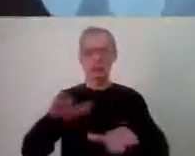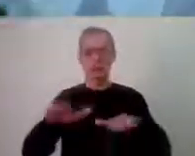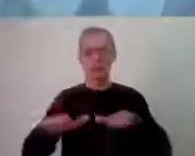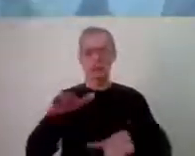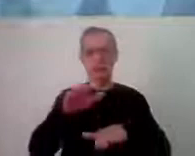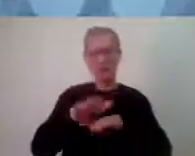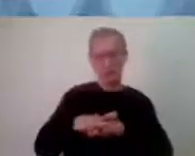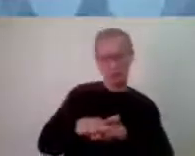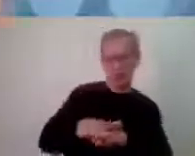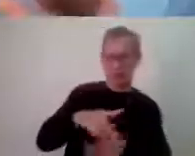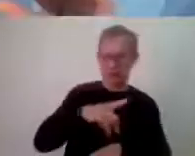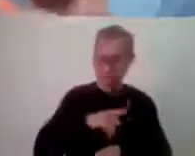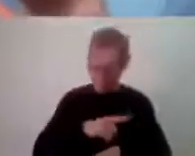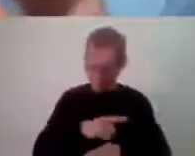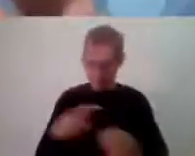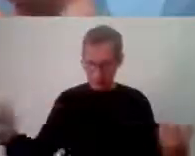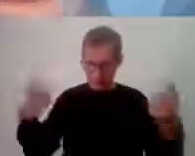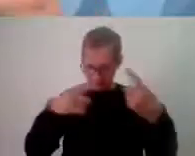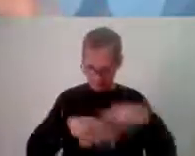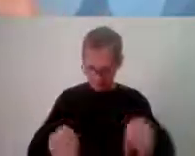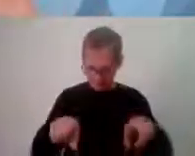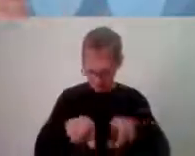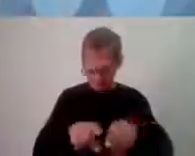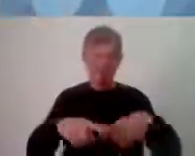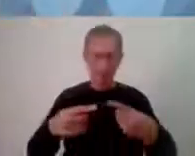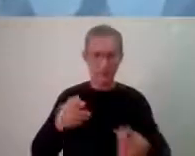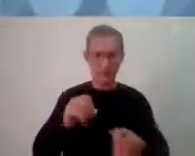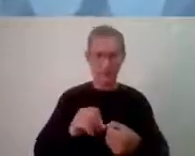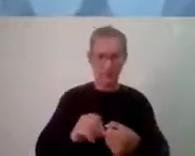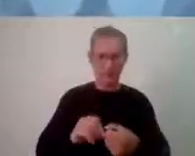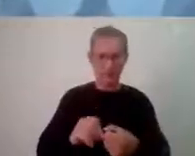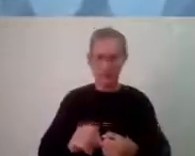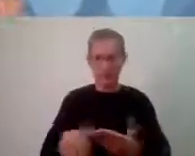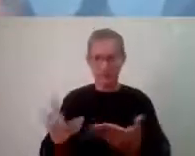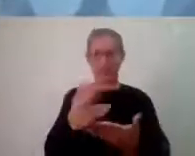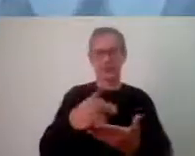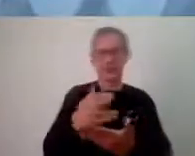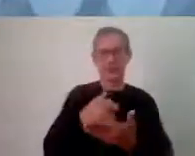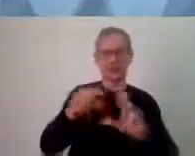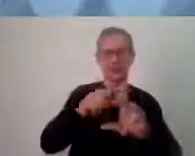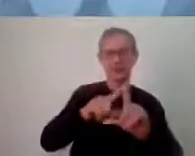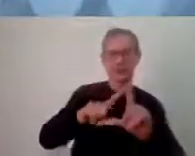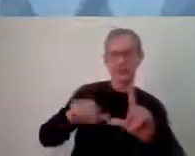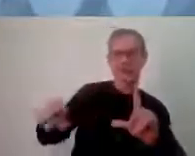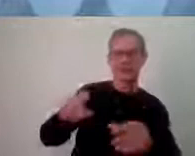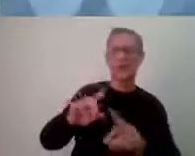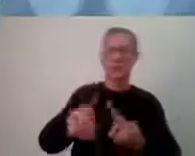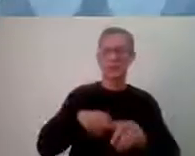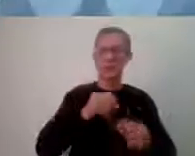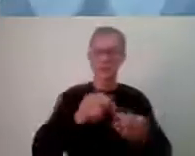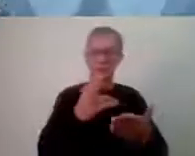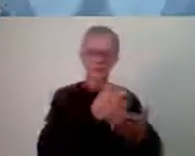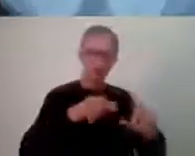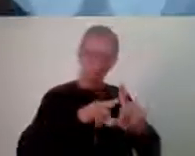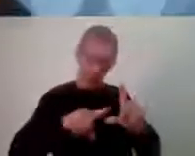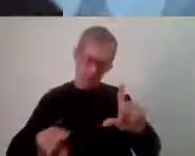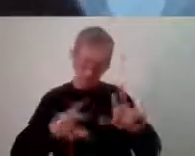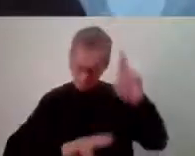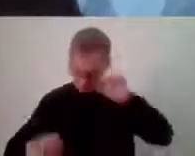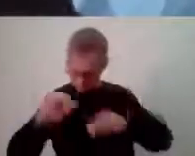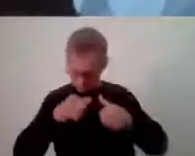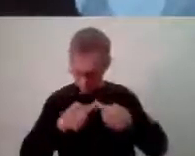elas mudam, né? Abaixo do eixo, perdão. Faça o esboço gráfico. Depois de feito o esboço gráfico, veja qual